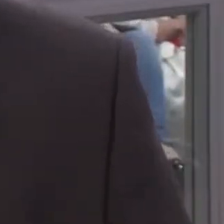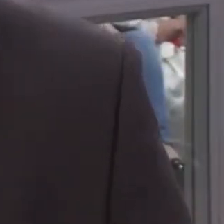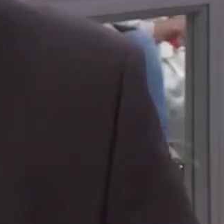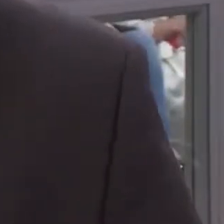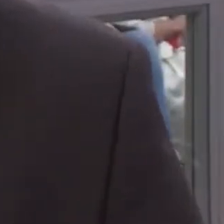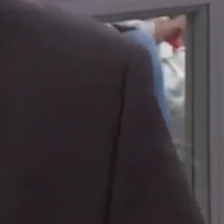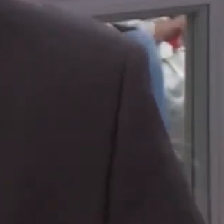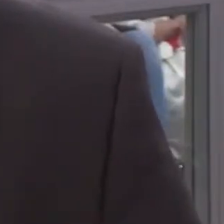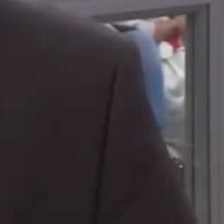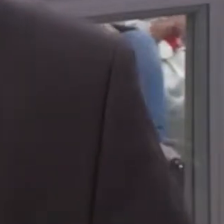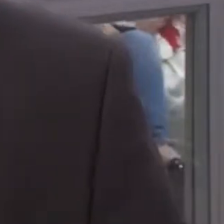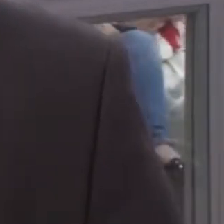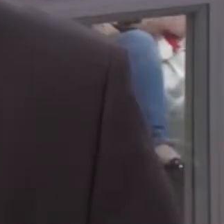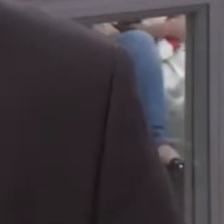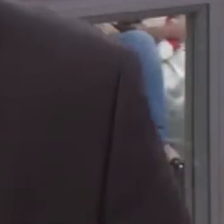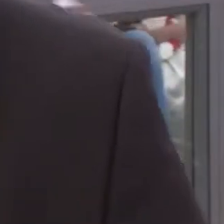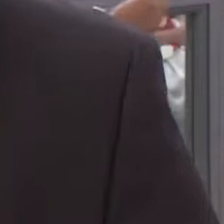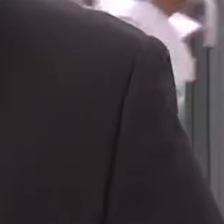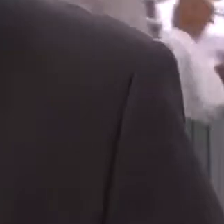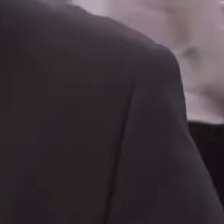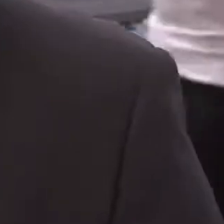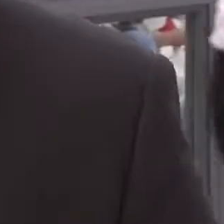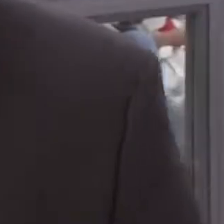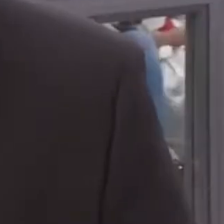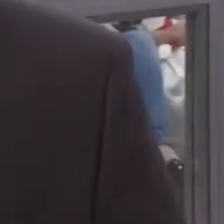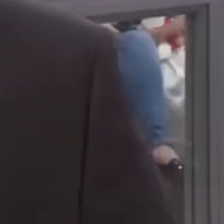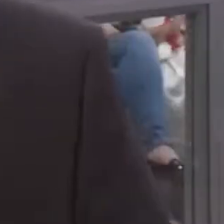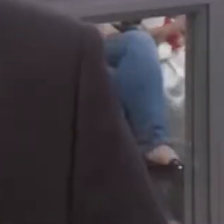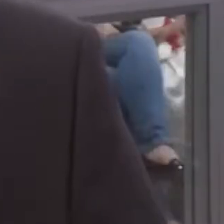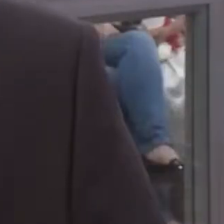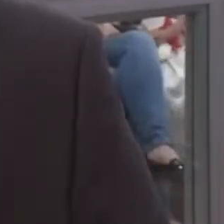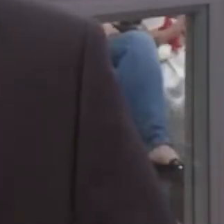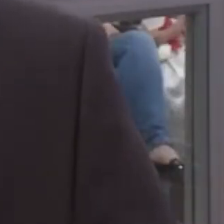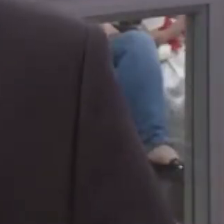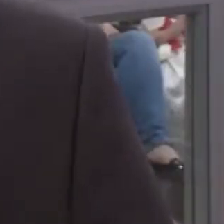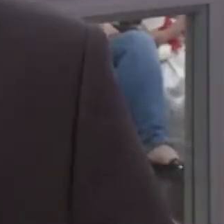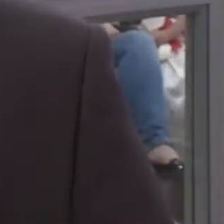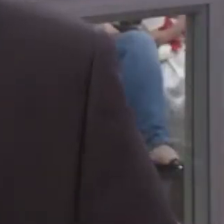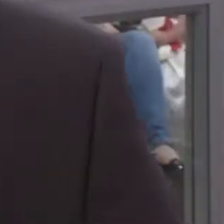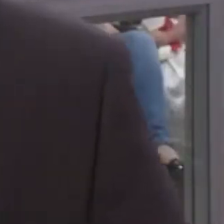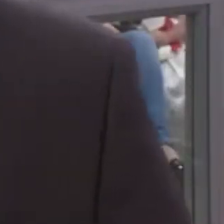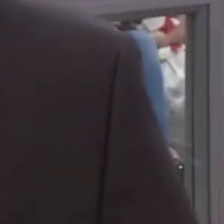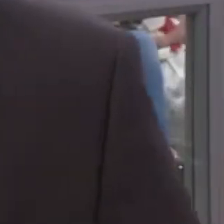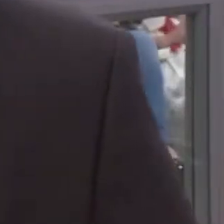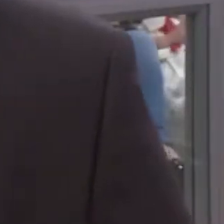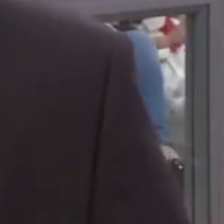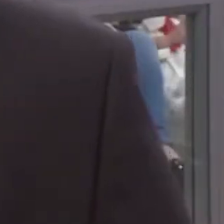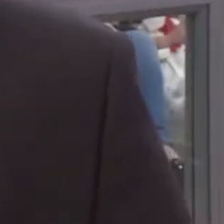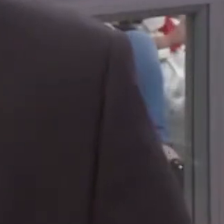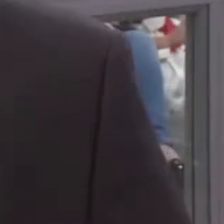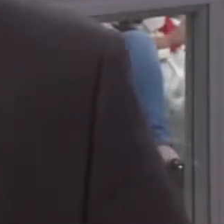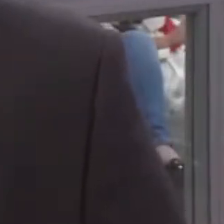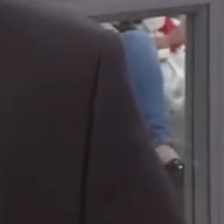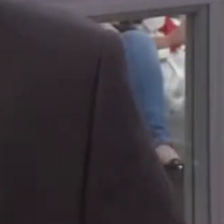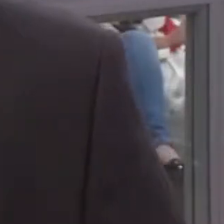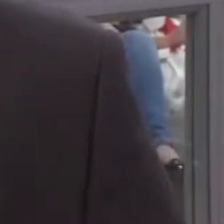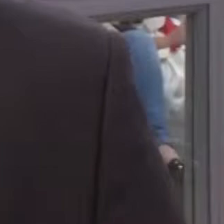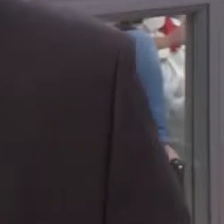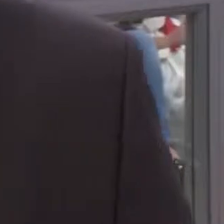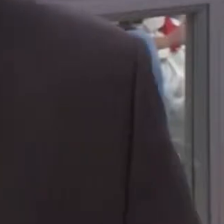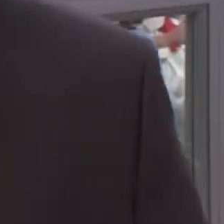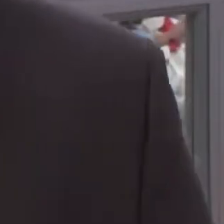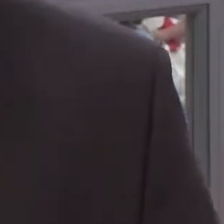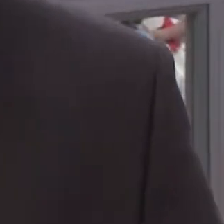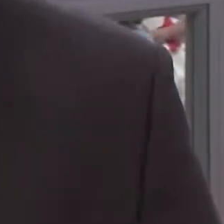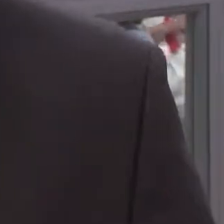Pan Kids, foi campeã lá de jiu-jitsu, ou seja, tão jovem, já dando tanto orgulho, né, para a nossa cidade. Isso me deixa muito feliz. Então não tinha como não homenageá-la, né?